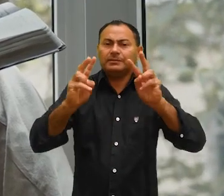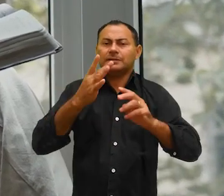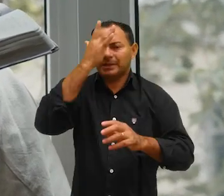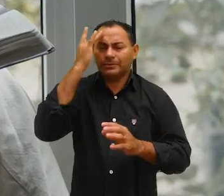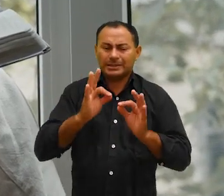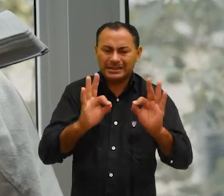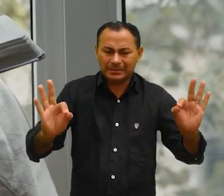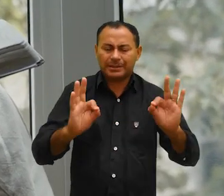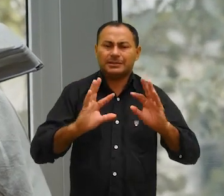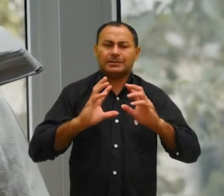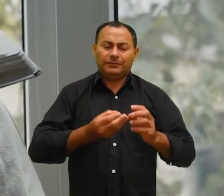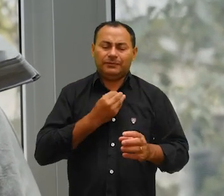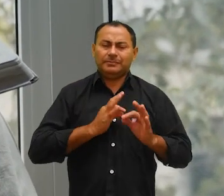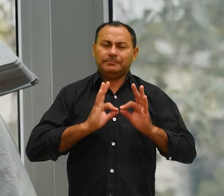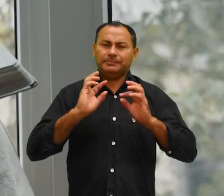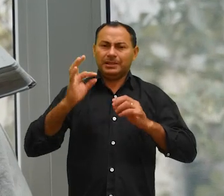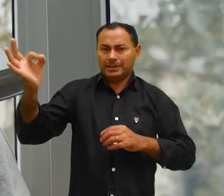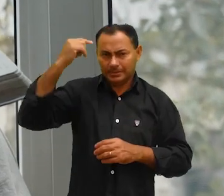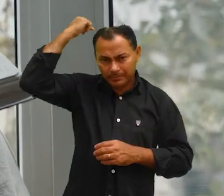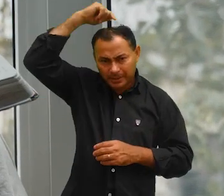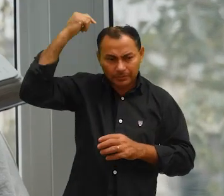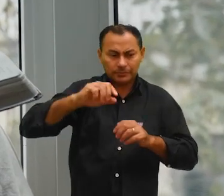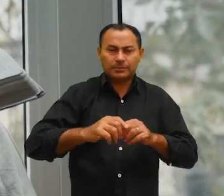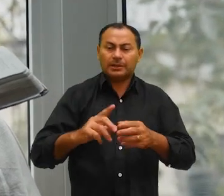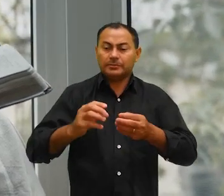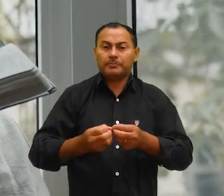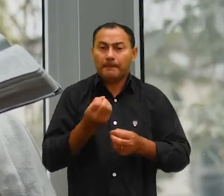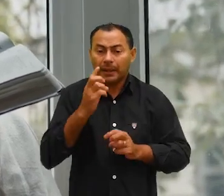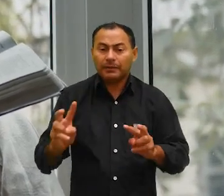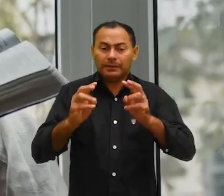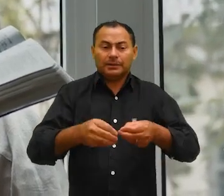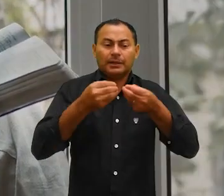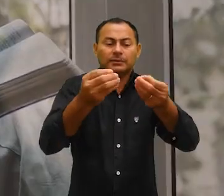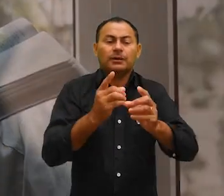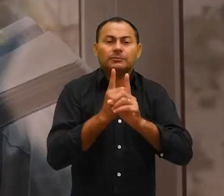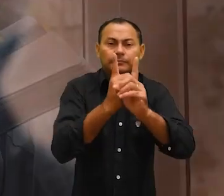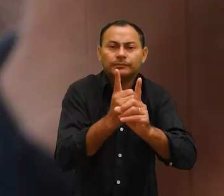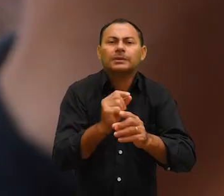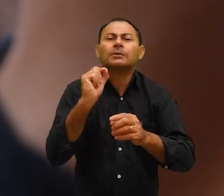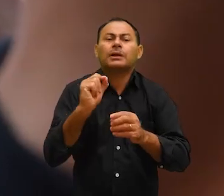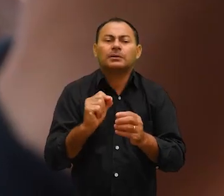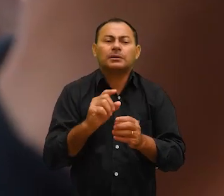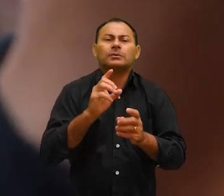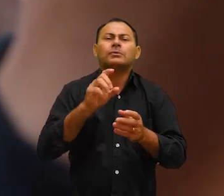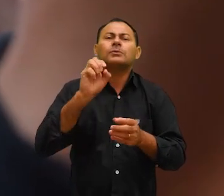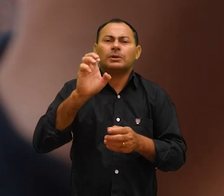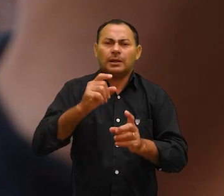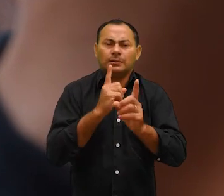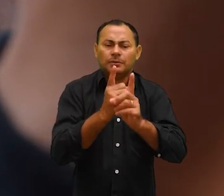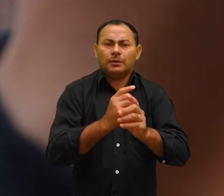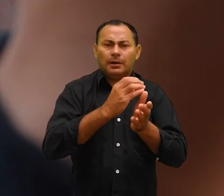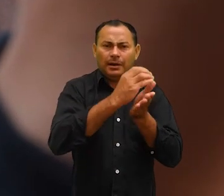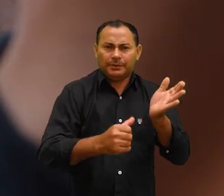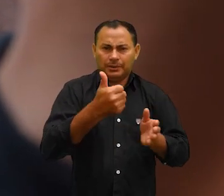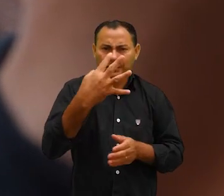pobres em espírito. Essas bem-aventuranças foram dadas aos discípulos. E o que era ser um discípulo? De acordo com o capítulo 14 de